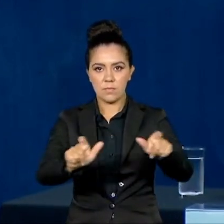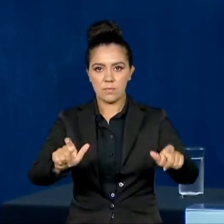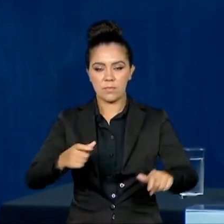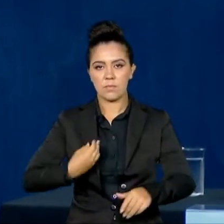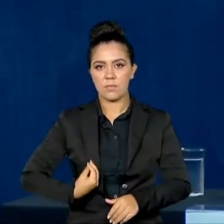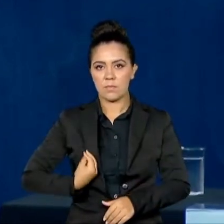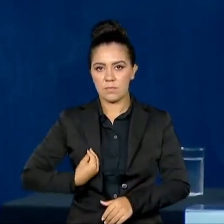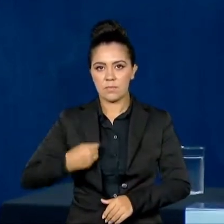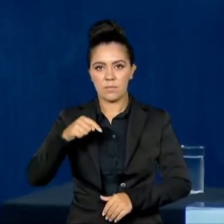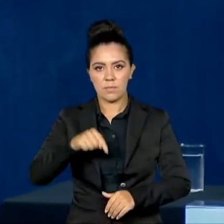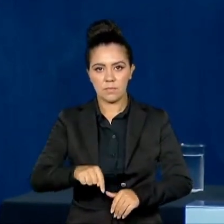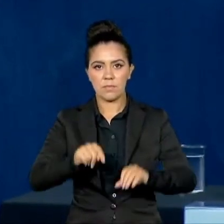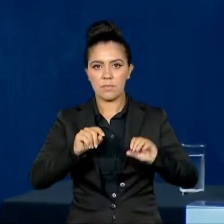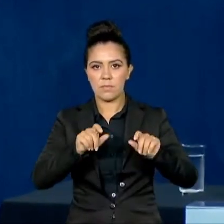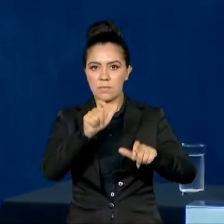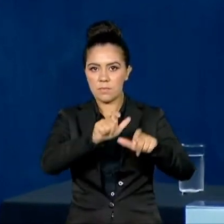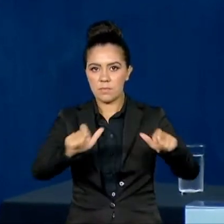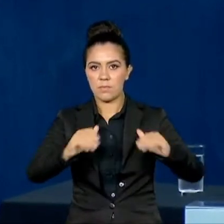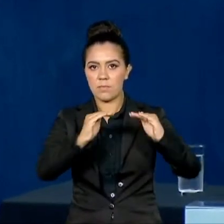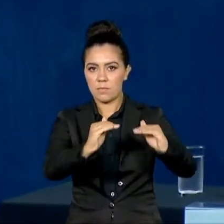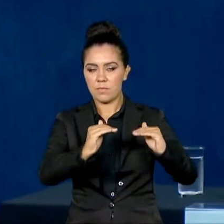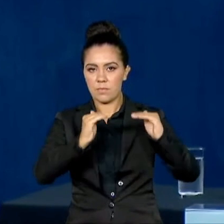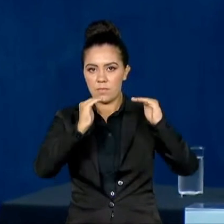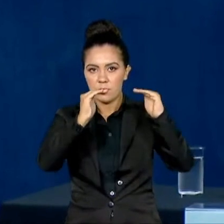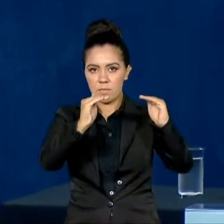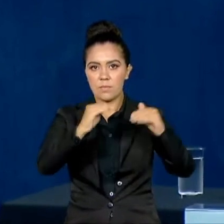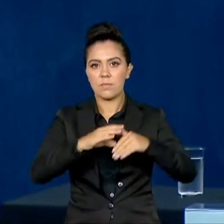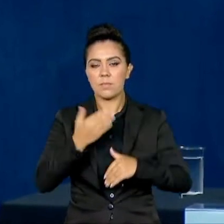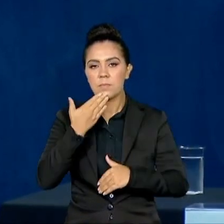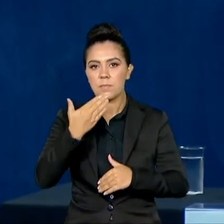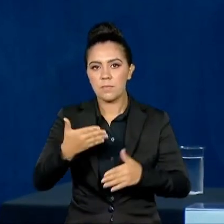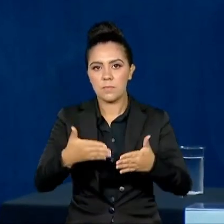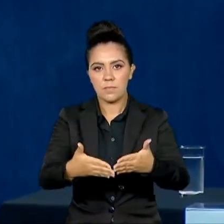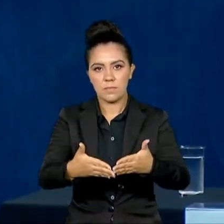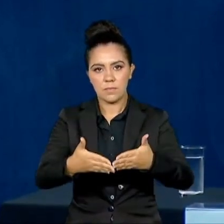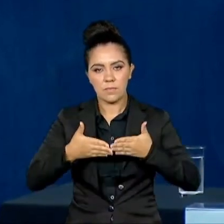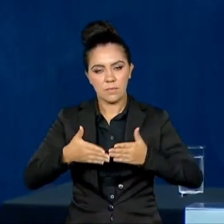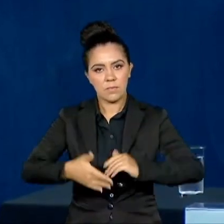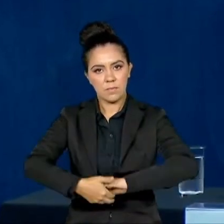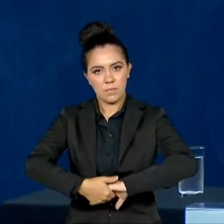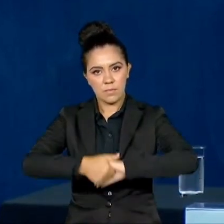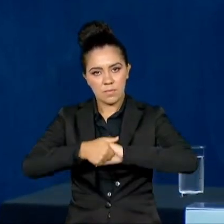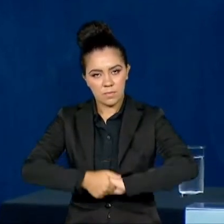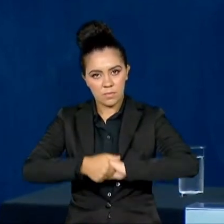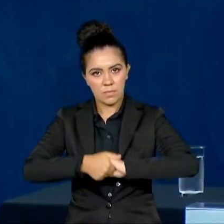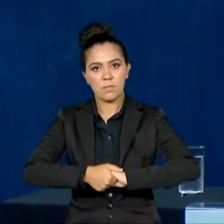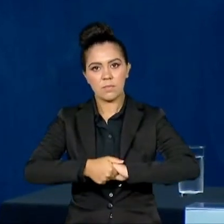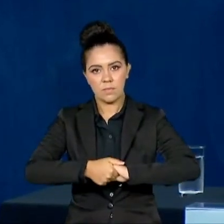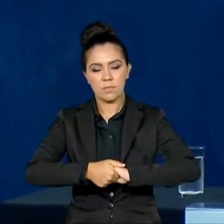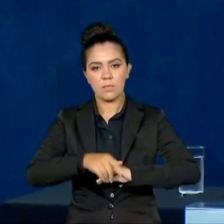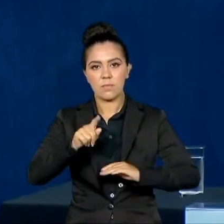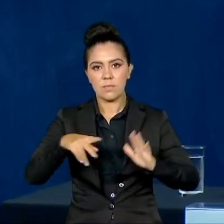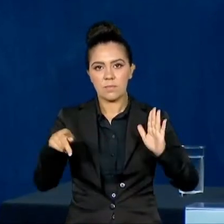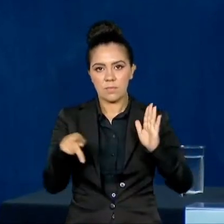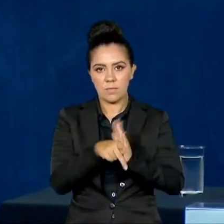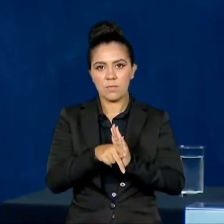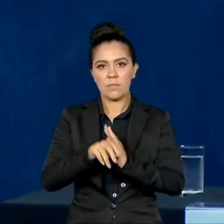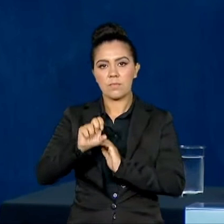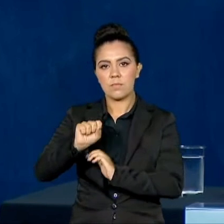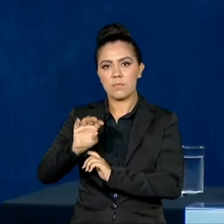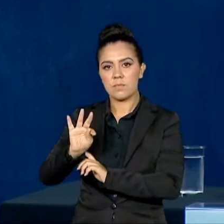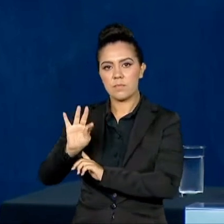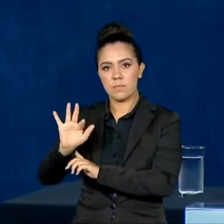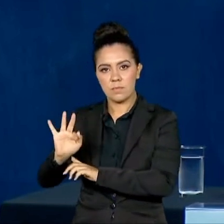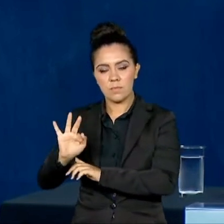em autoridade presentes, pedindo vênia para saudar, nomeadamente, o decano do Supremo Tribunal Federal,